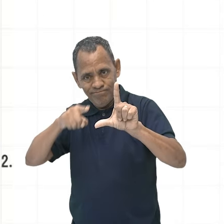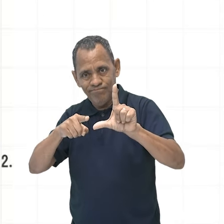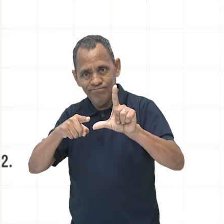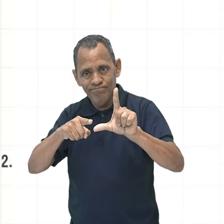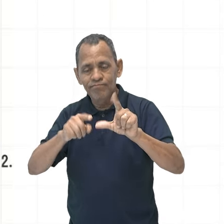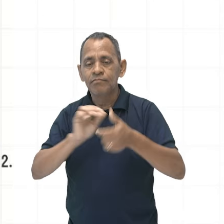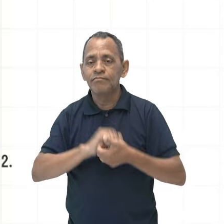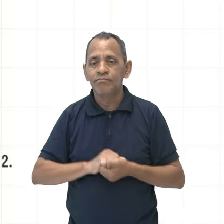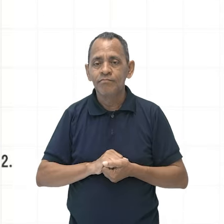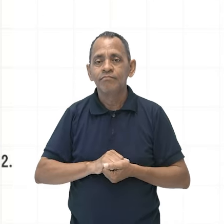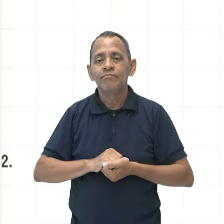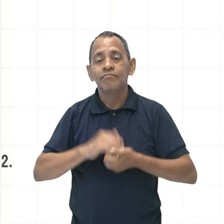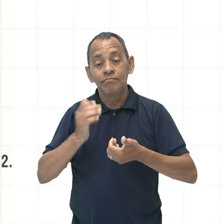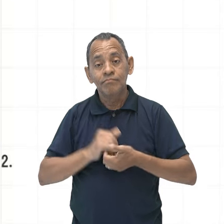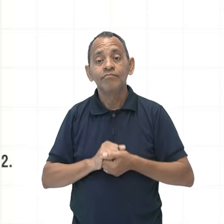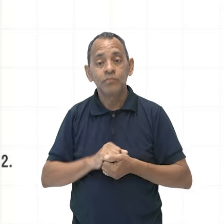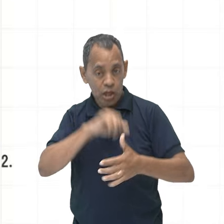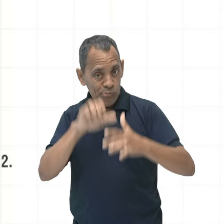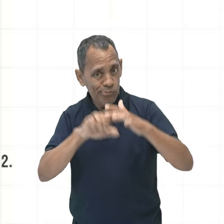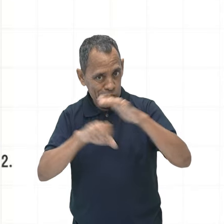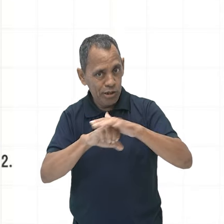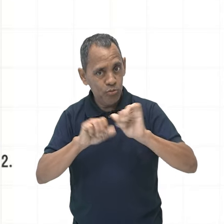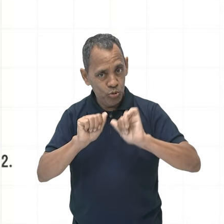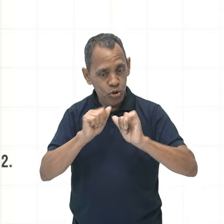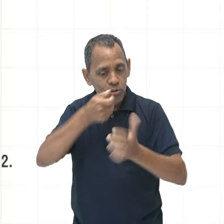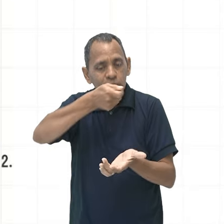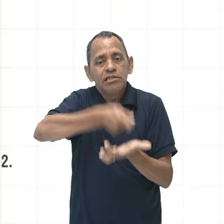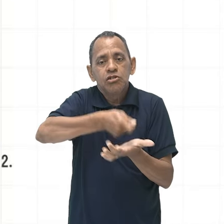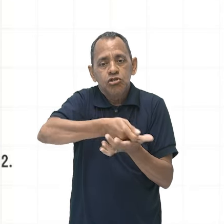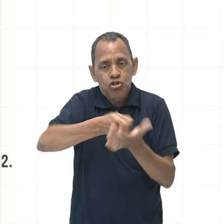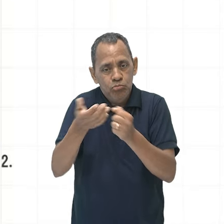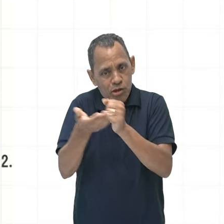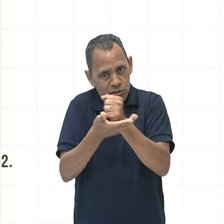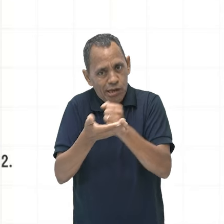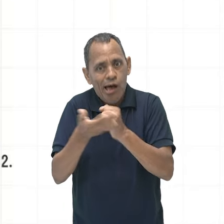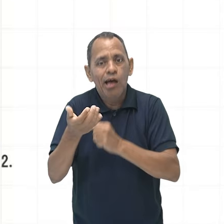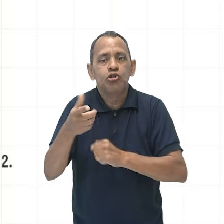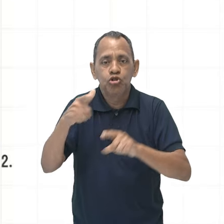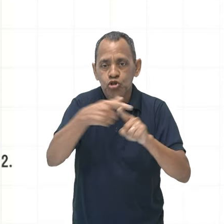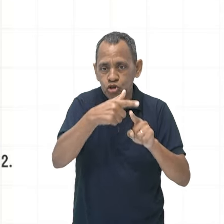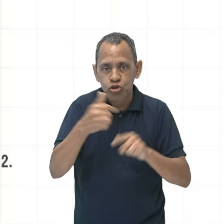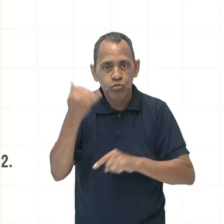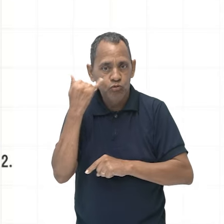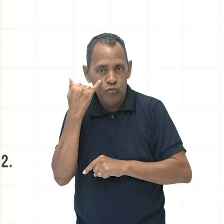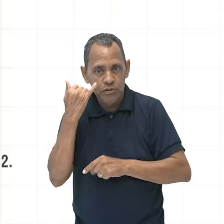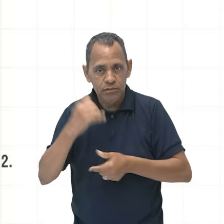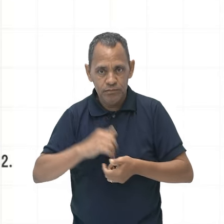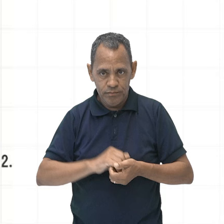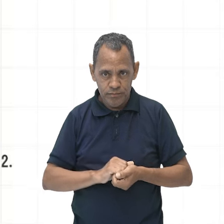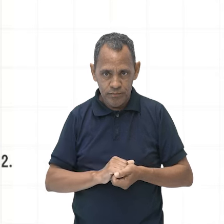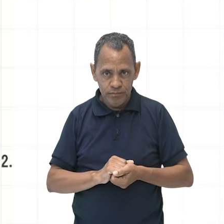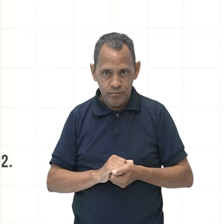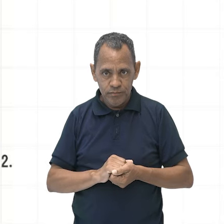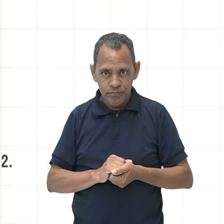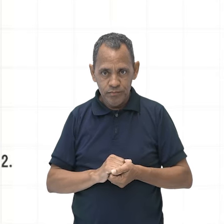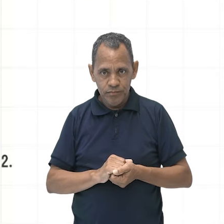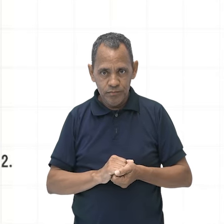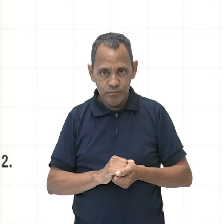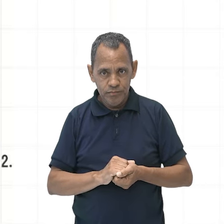empresa poderia tomar decisões baseadas aí nesse gráfico, certo?